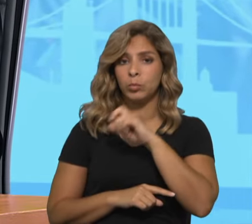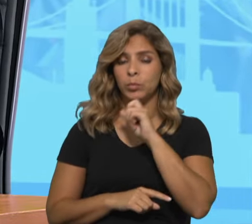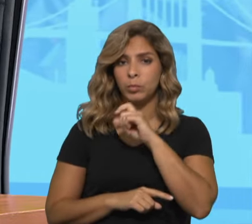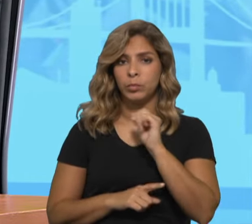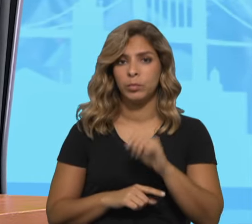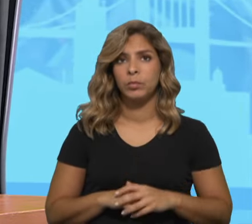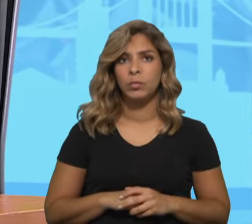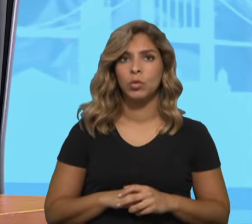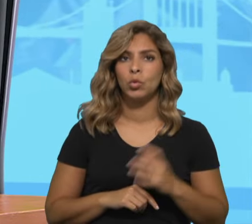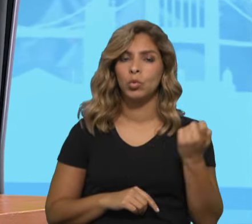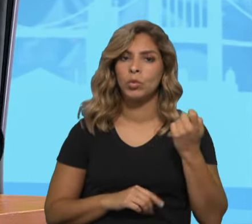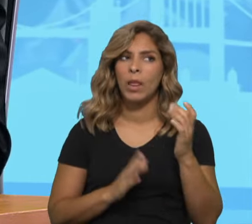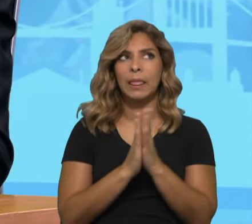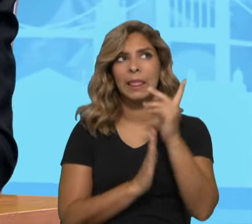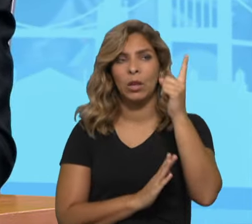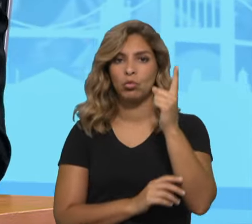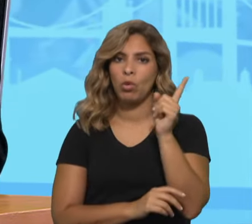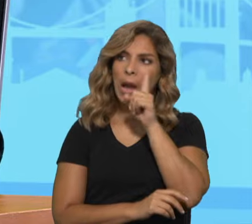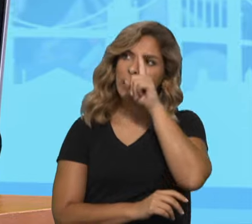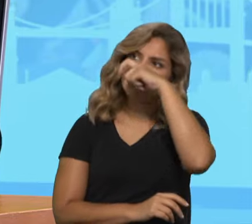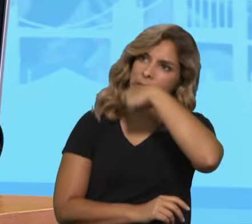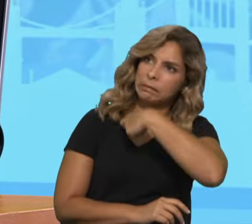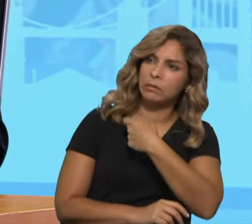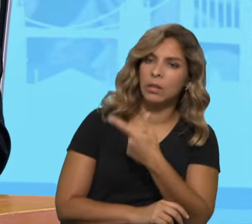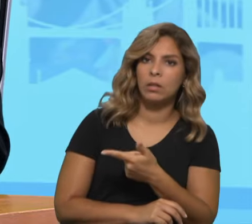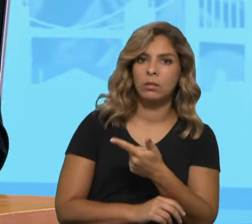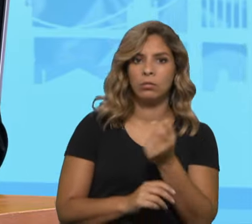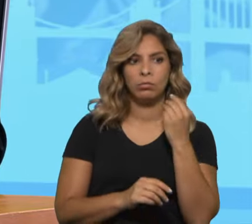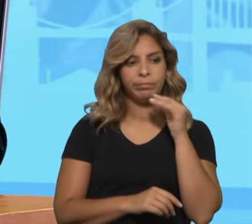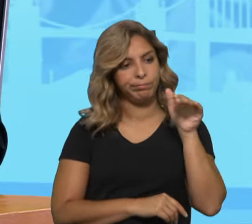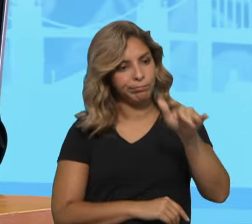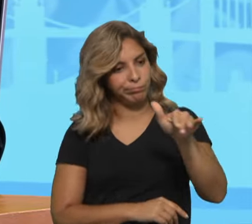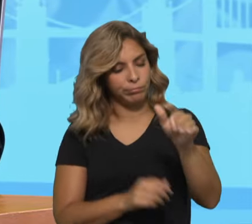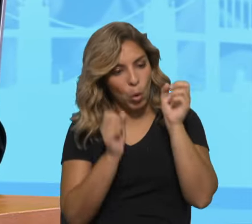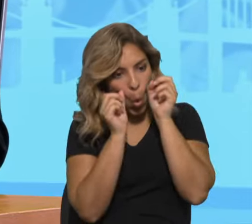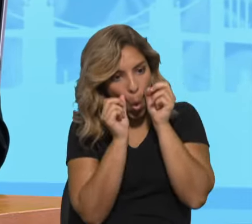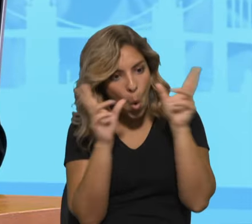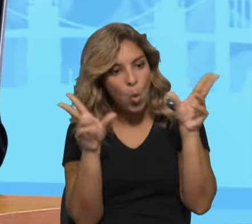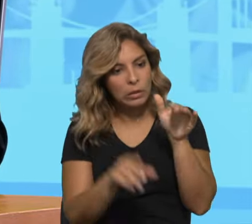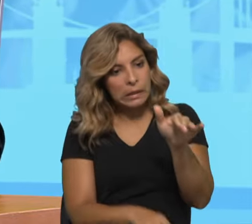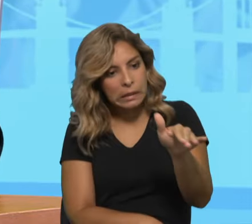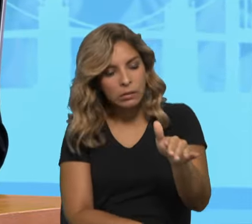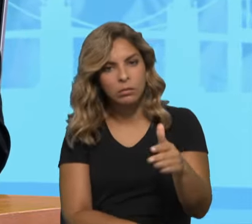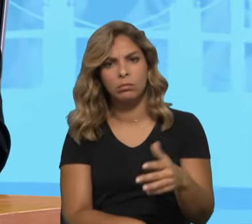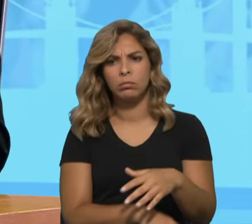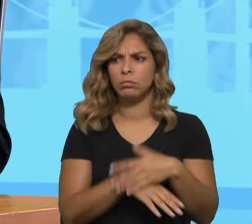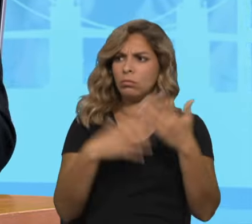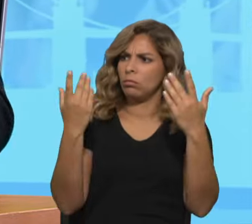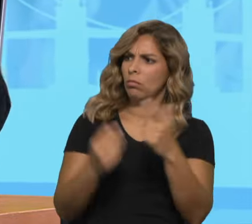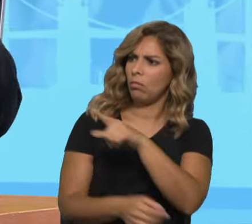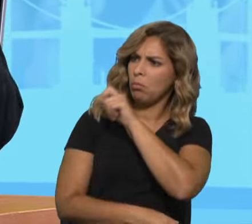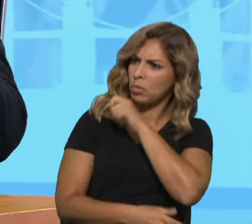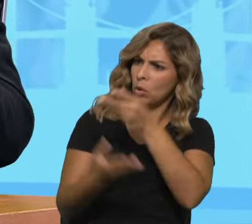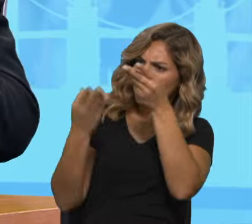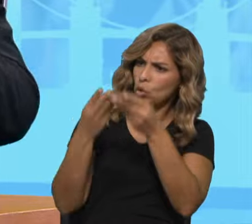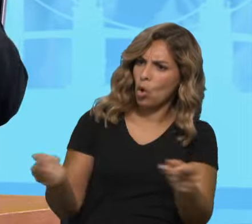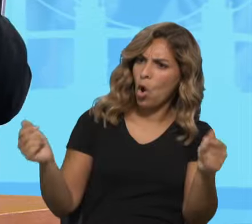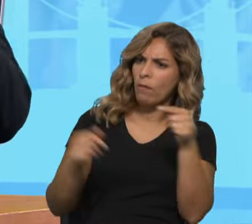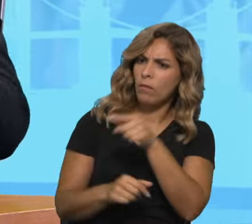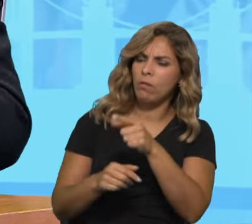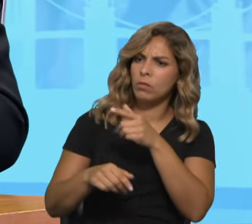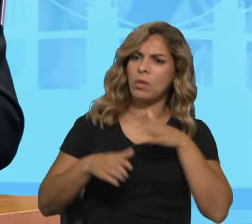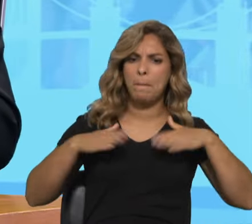bocadinho aborrecido por terem acordado no meio da tempestade, como que diz, vocês já podiam ter resolvido isso, vocês são